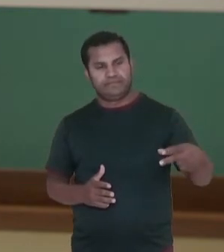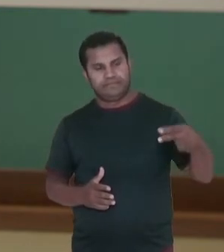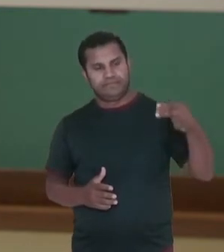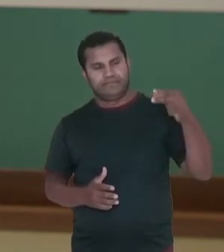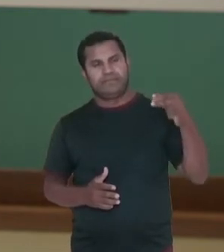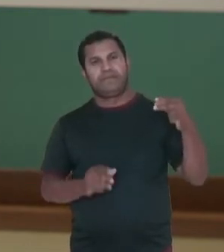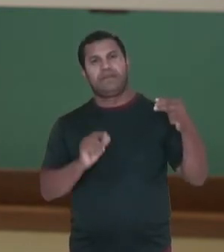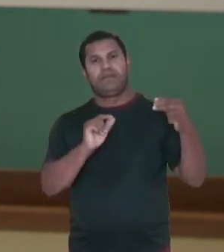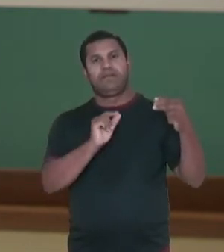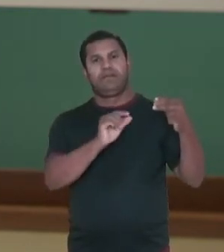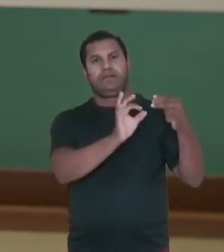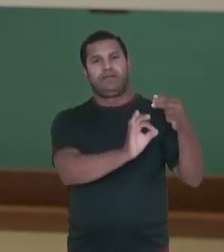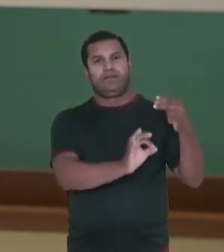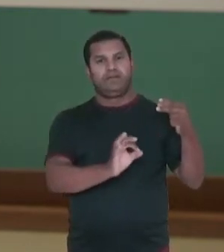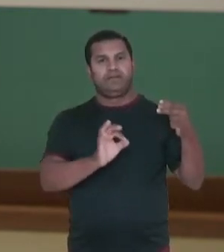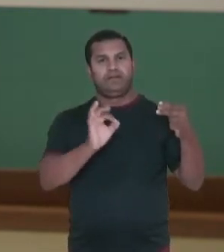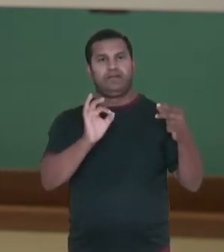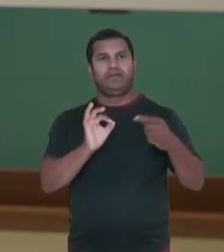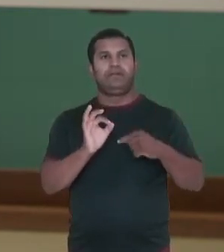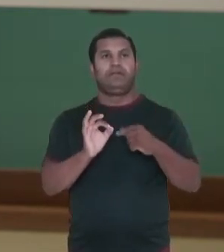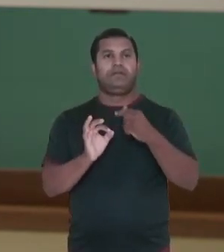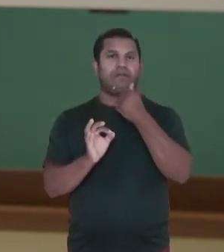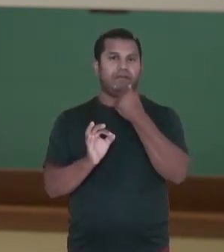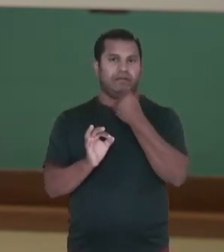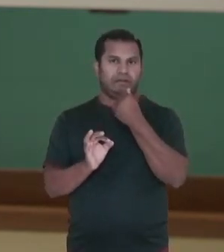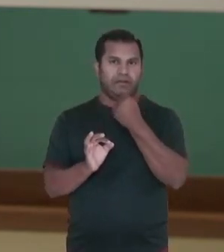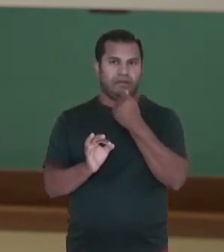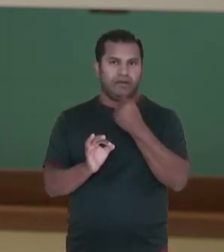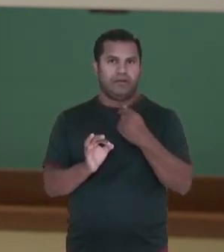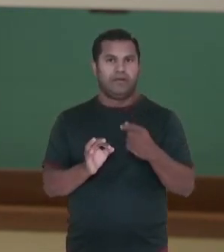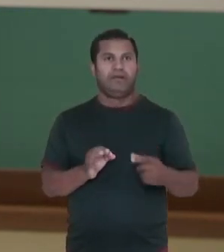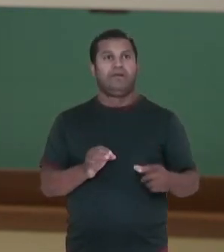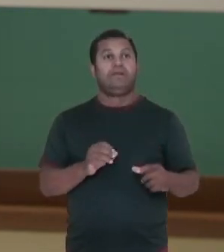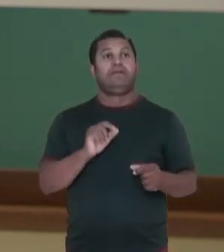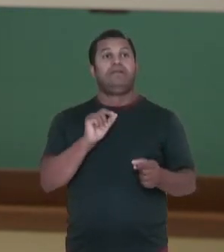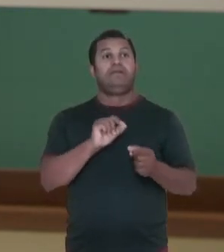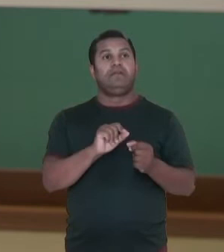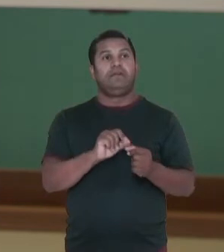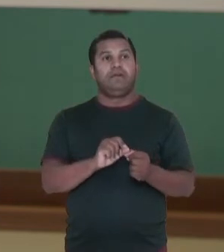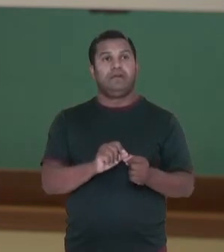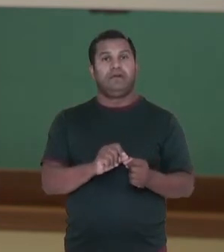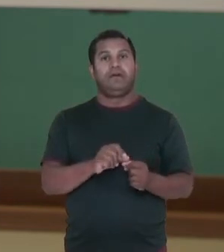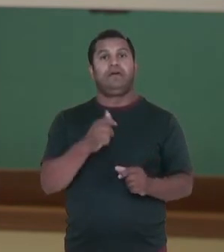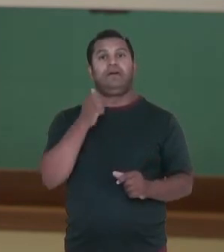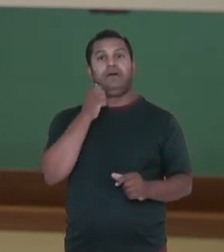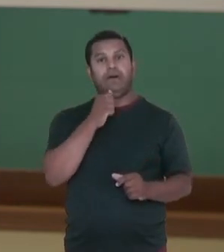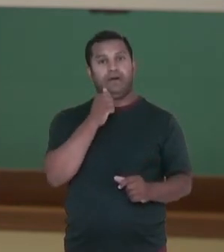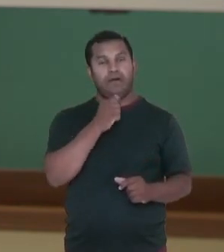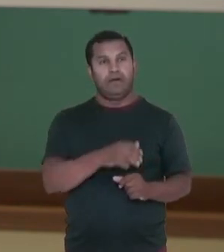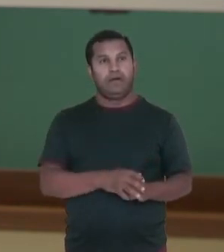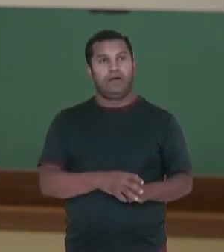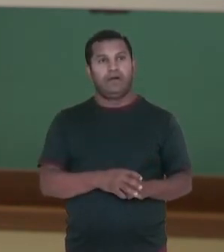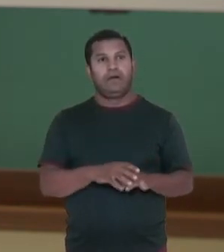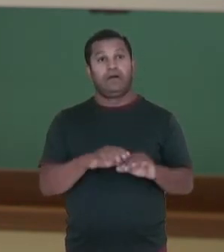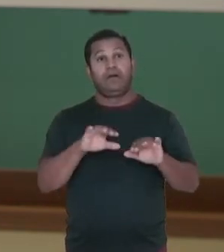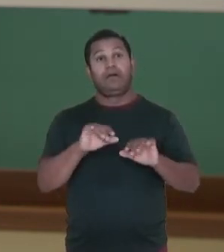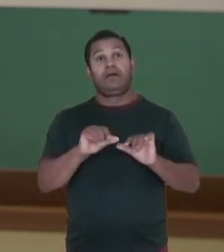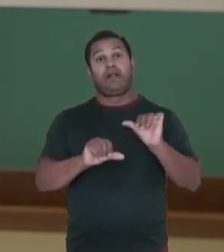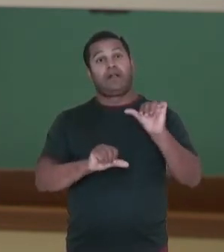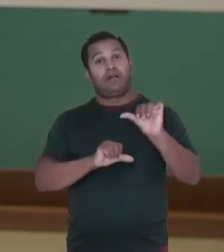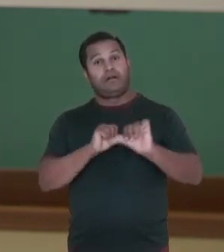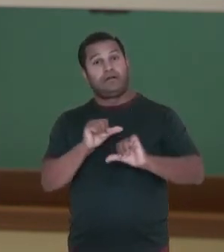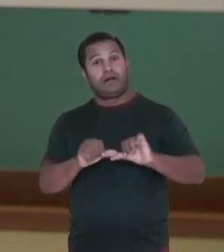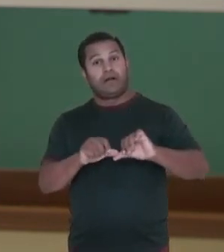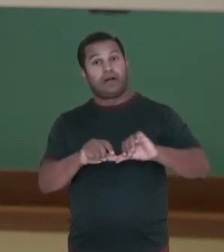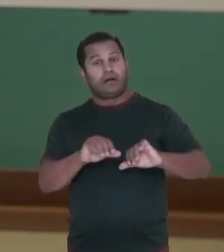homem e o ovócito secundário da mulher. E eu faço a fertilização, produzo os embriõezinhos fora do corpo, né,